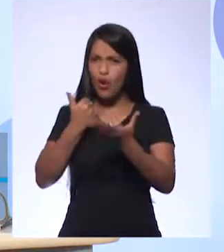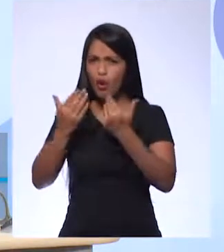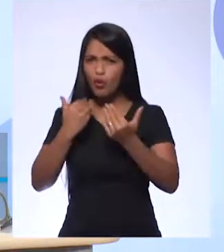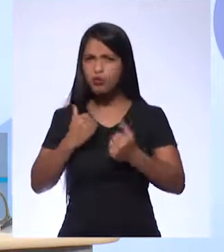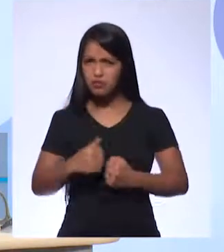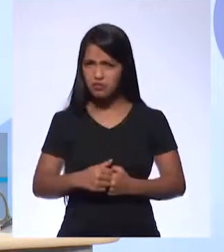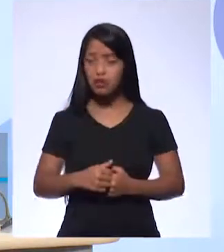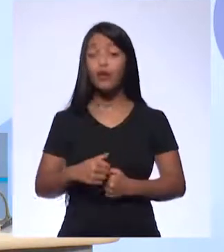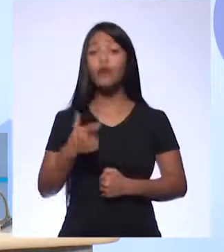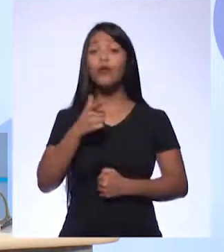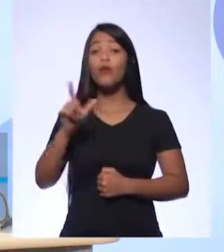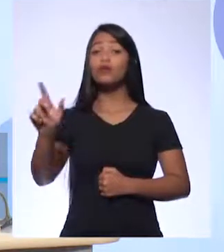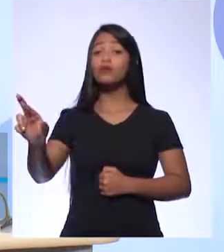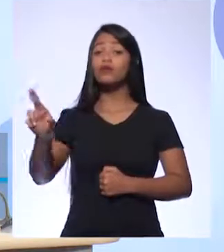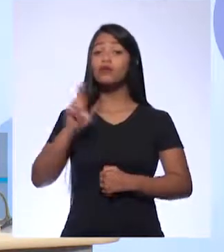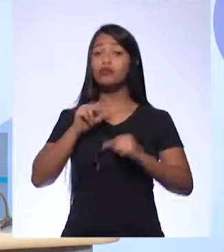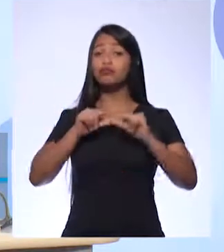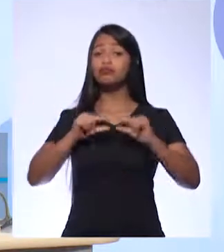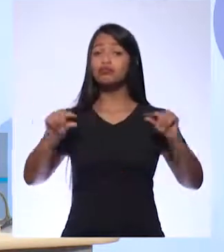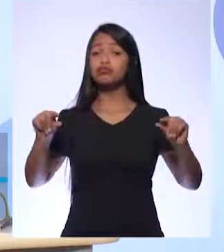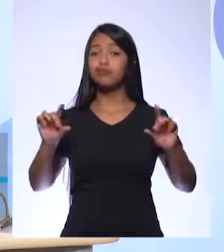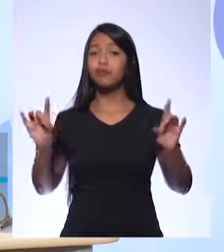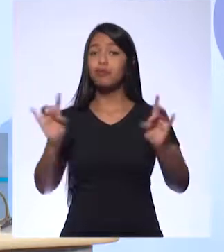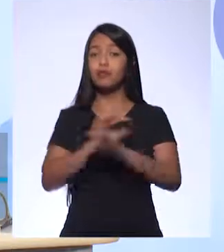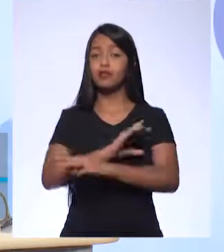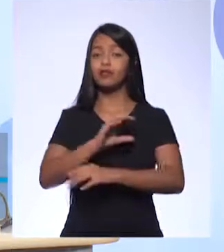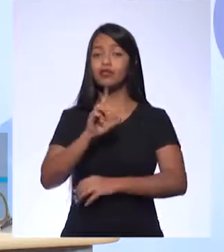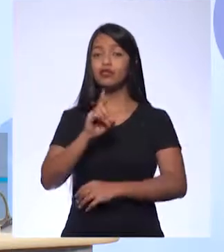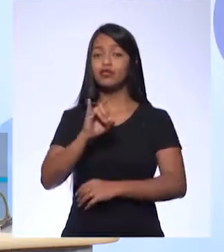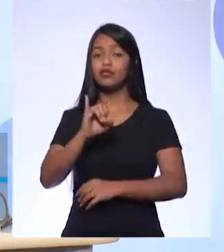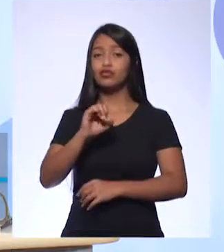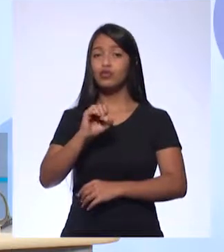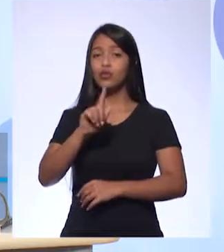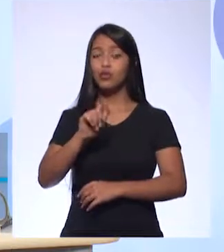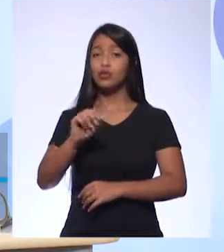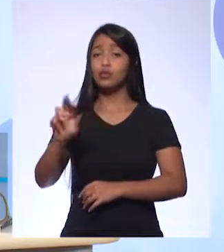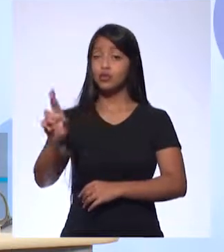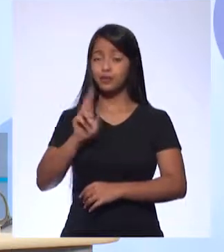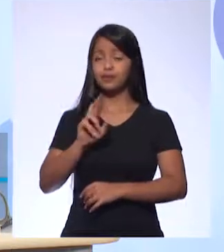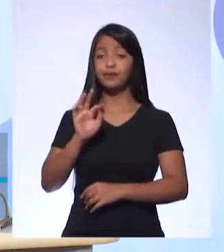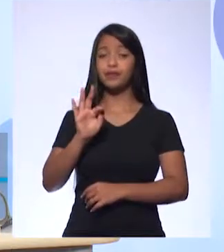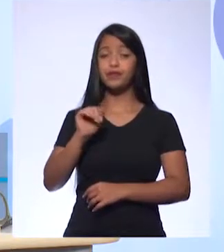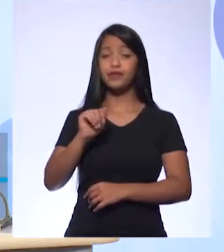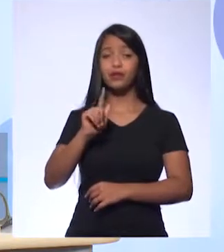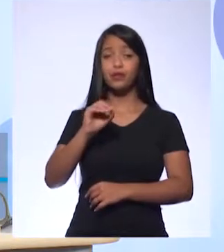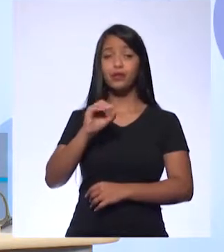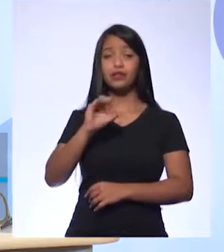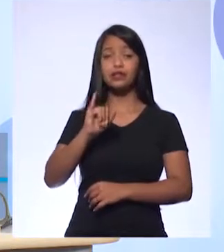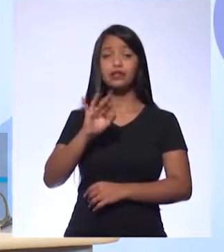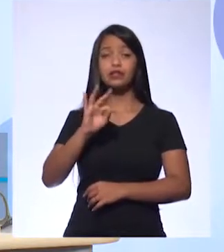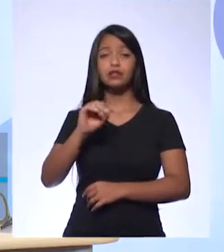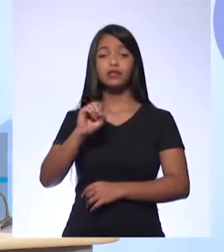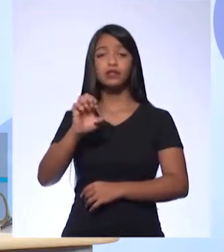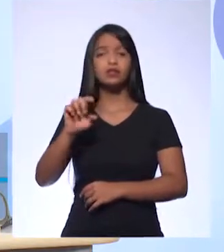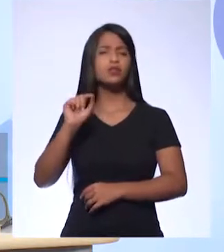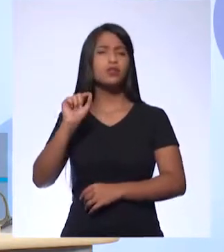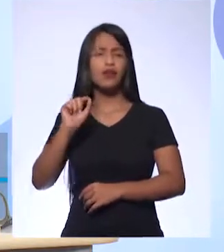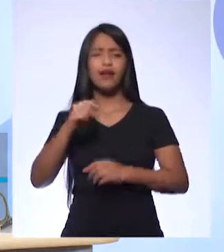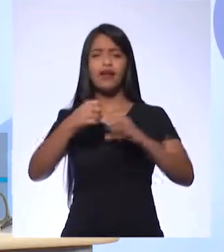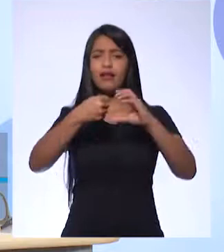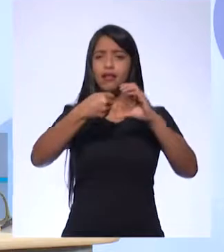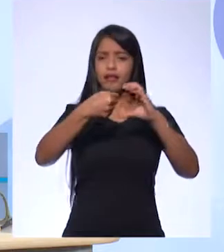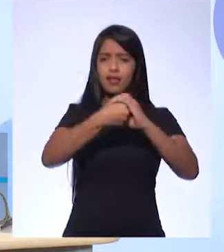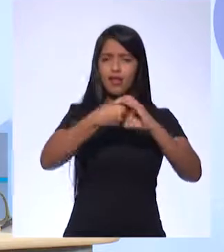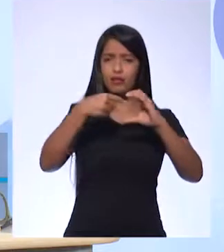resposta completa, que é do Diogo Diniz, que é: fagocitose é o processo pelo qual uma célula usa